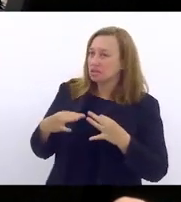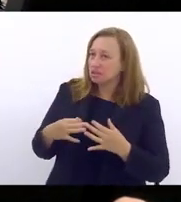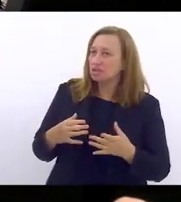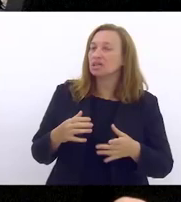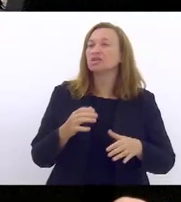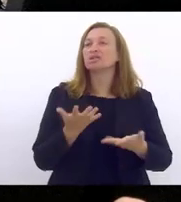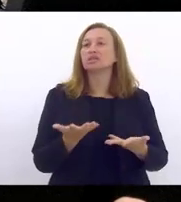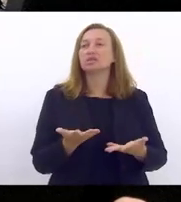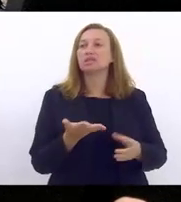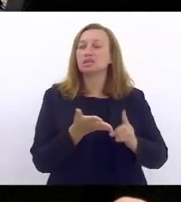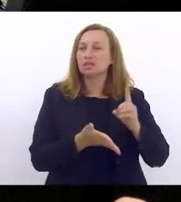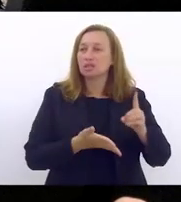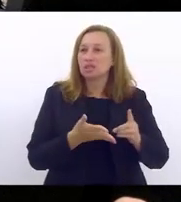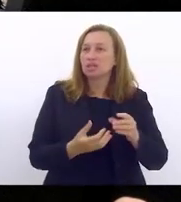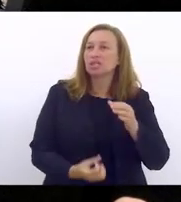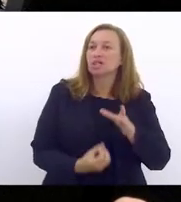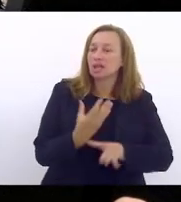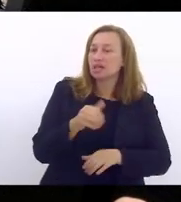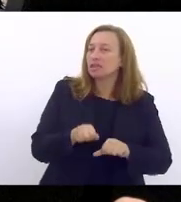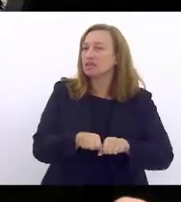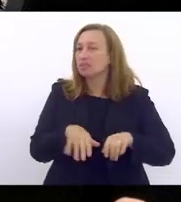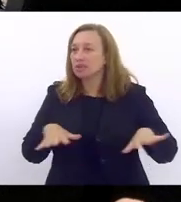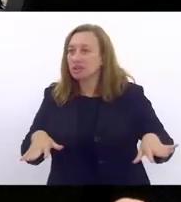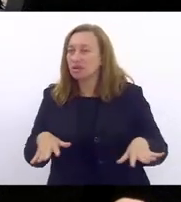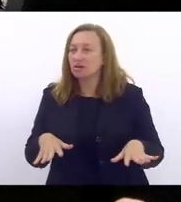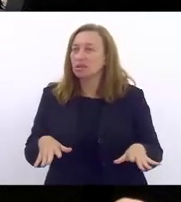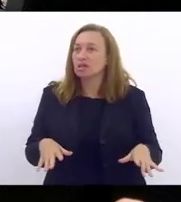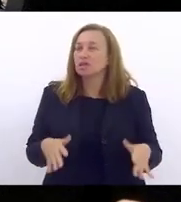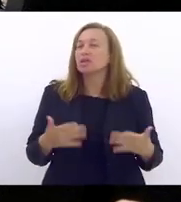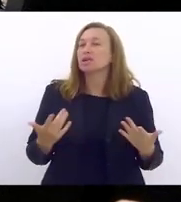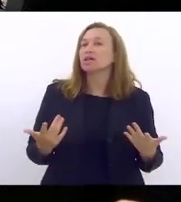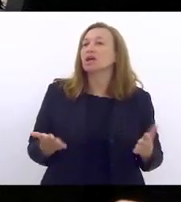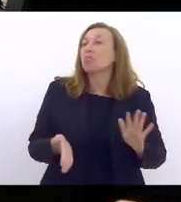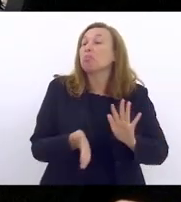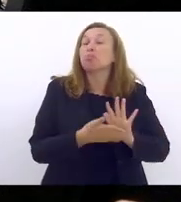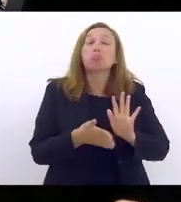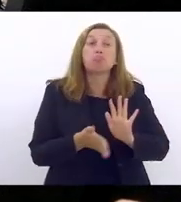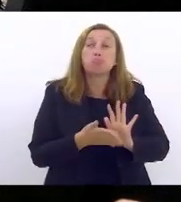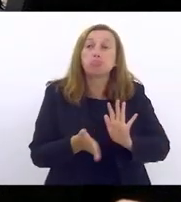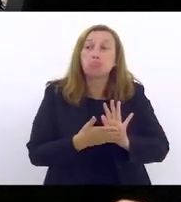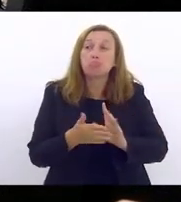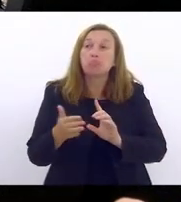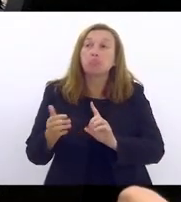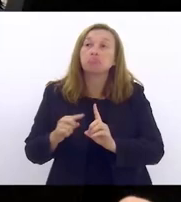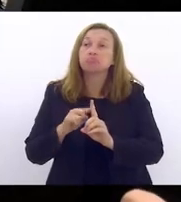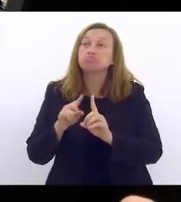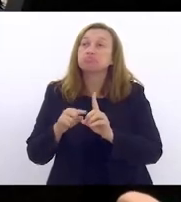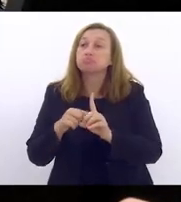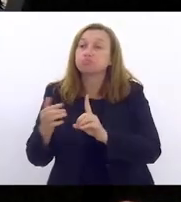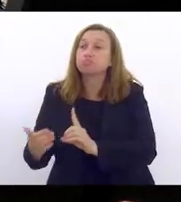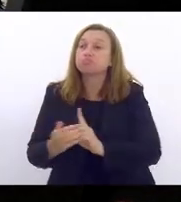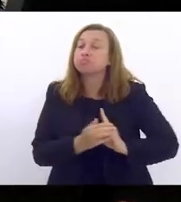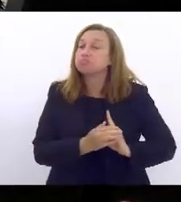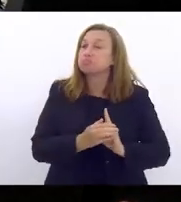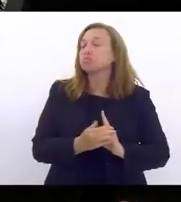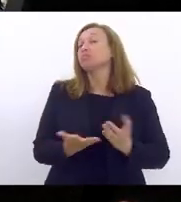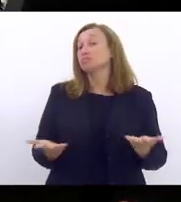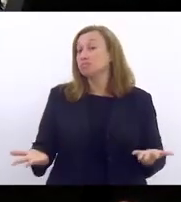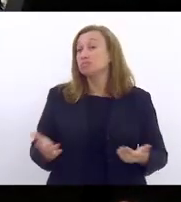formadas associadas, criado na pandemia. E ao que se propõe o Acolher Gestante?